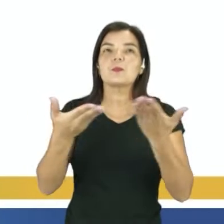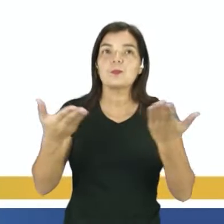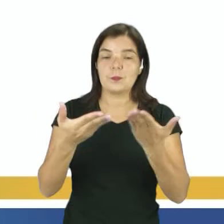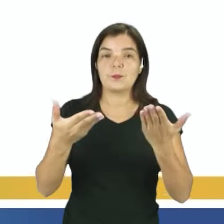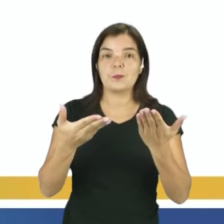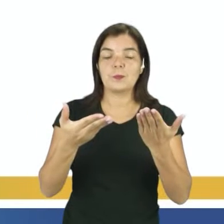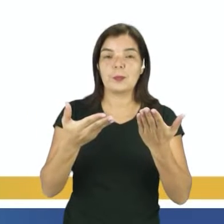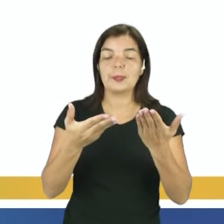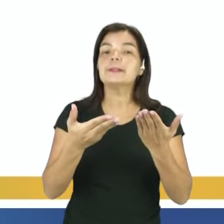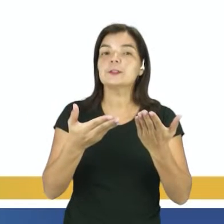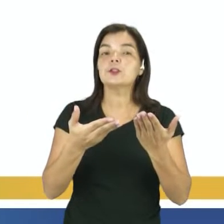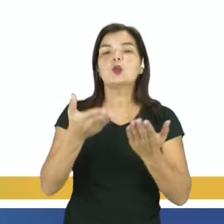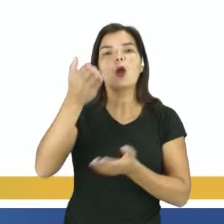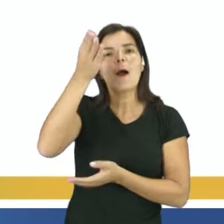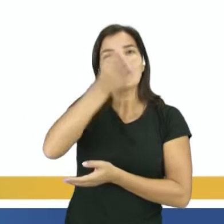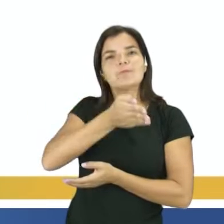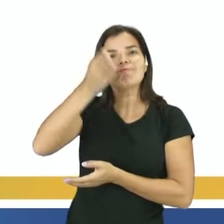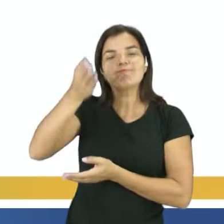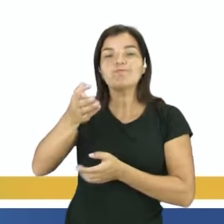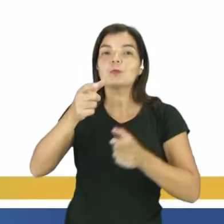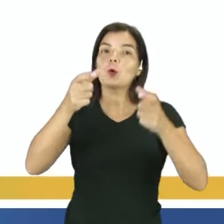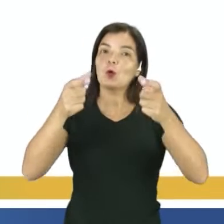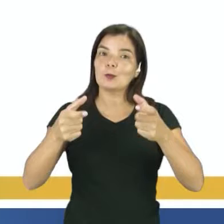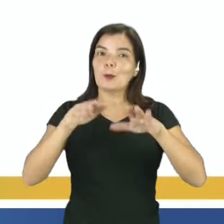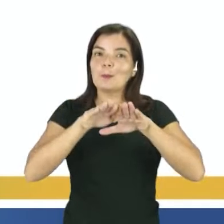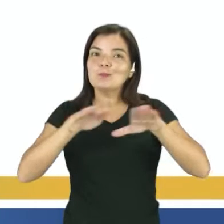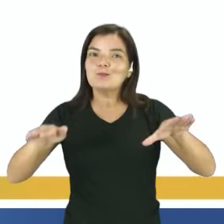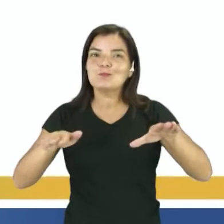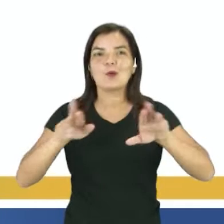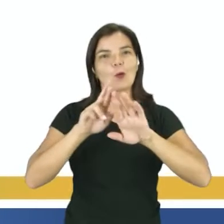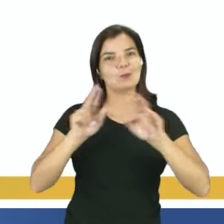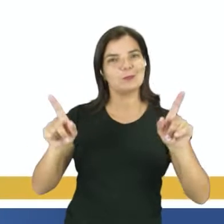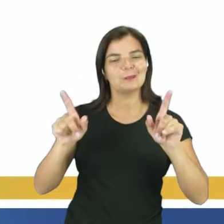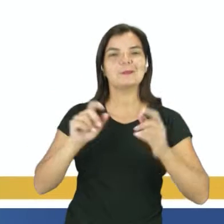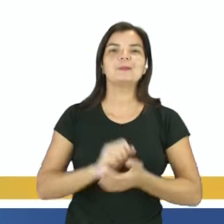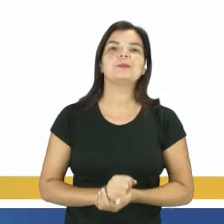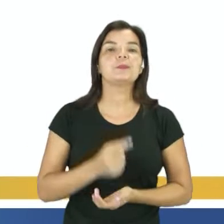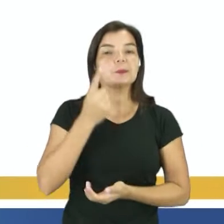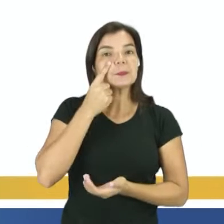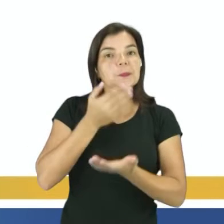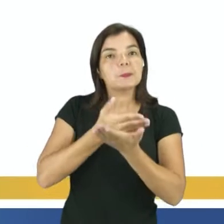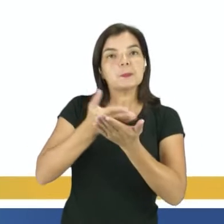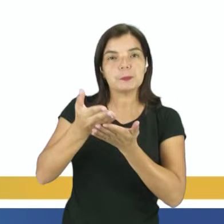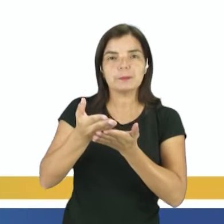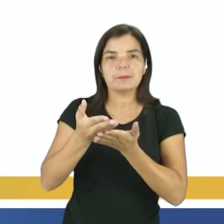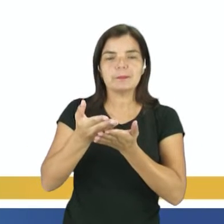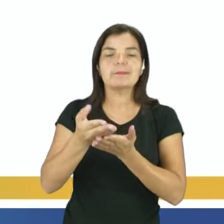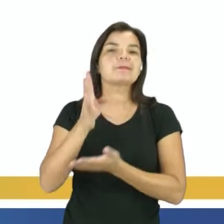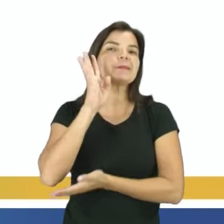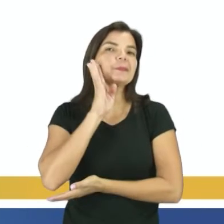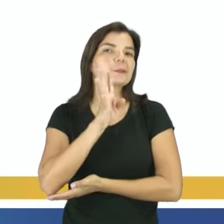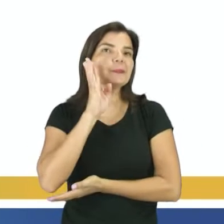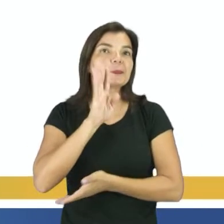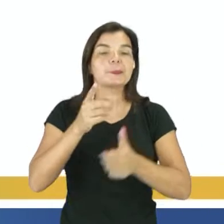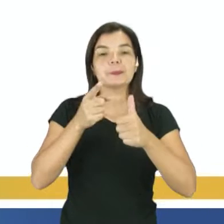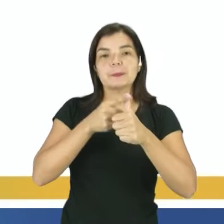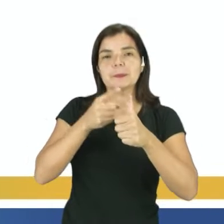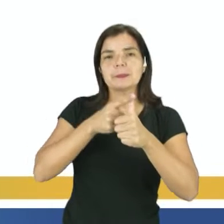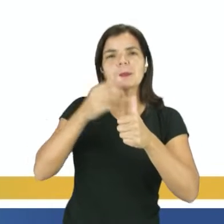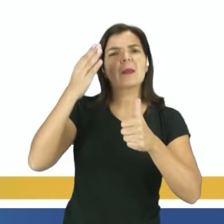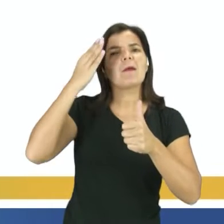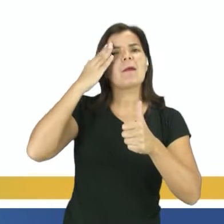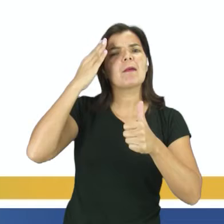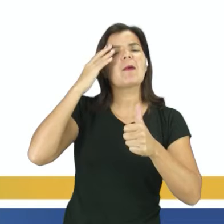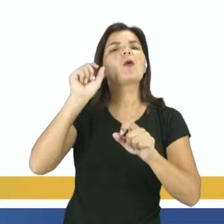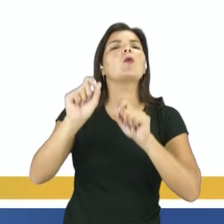posições relativas de retas em um mesmo plano. Então, vamos iniciar esse conteúdo aí bem bacana. Primeiro, vamos entender a